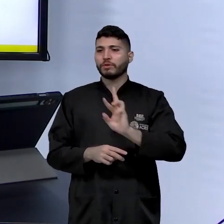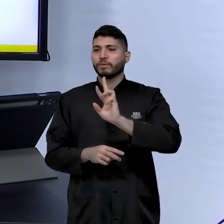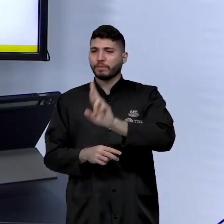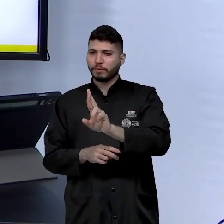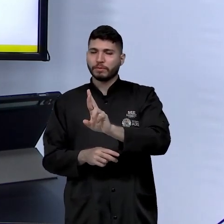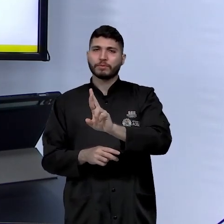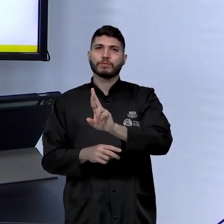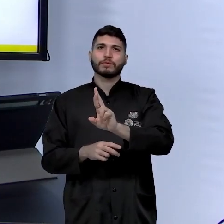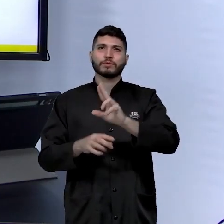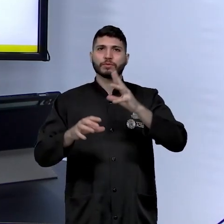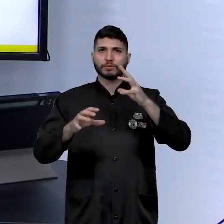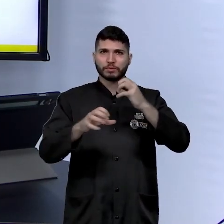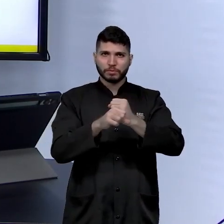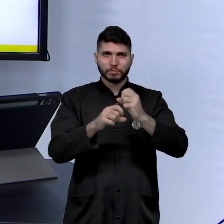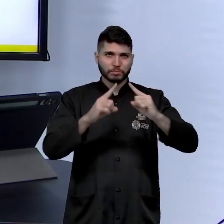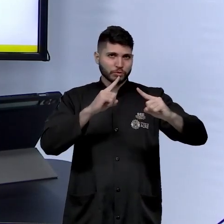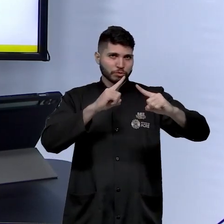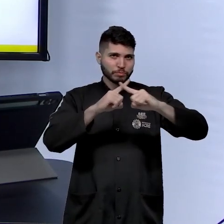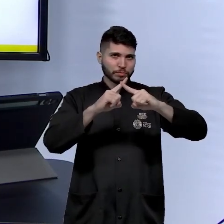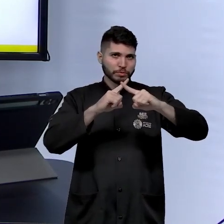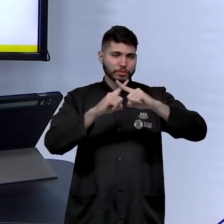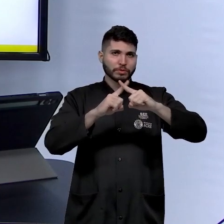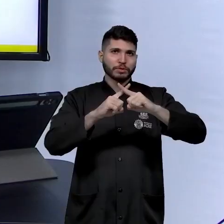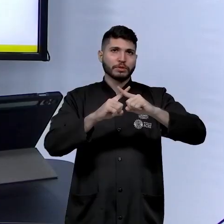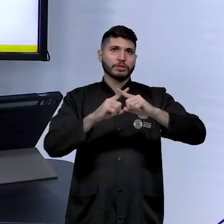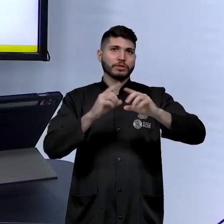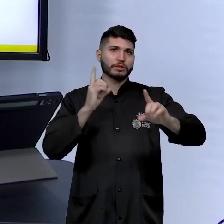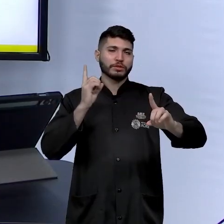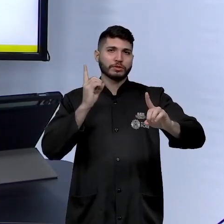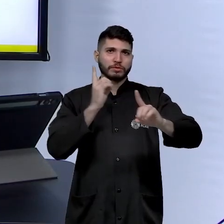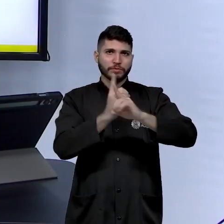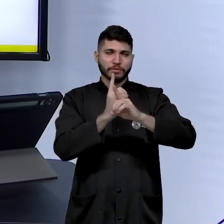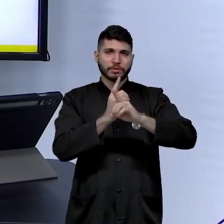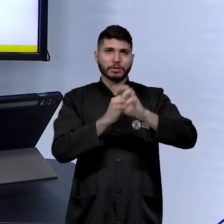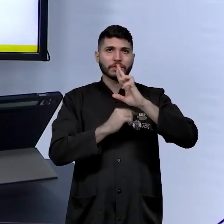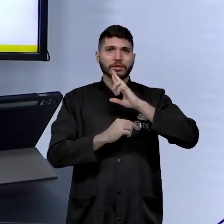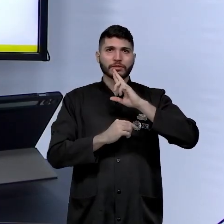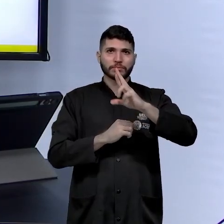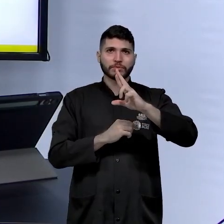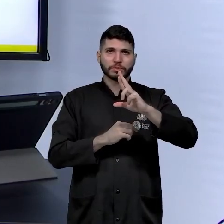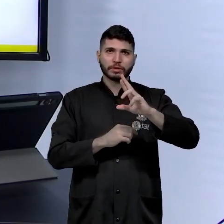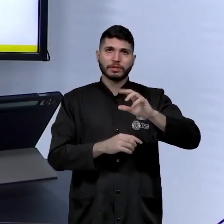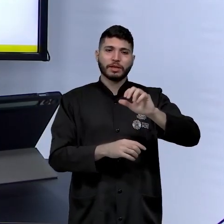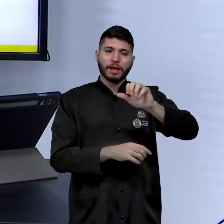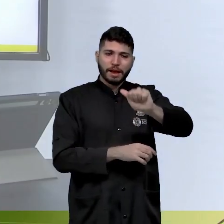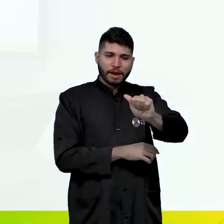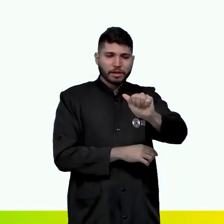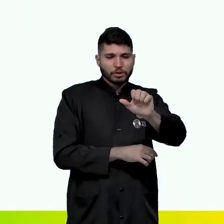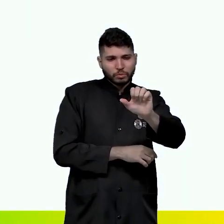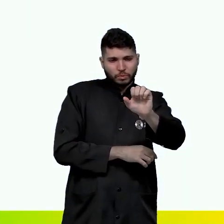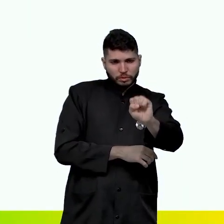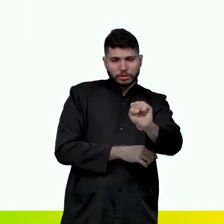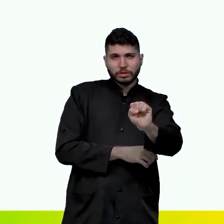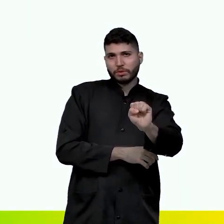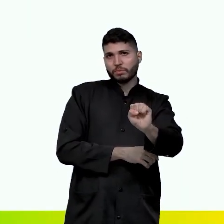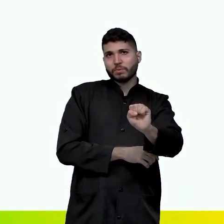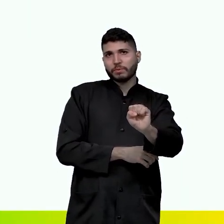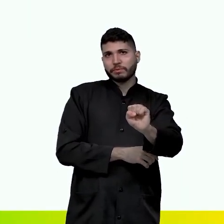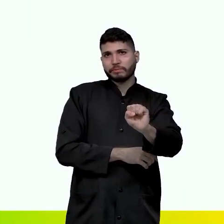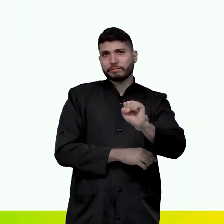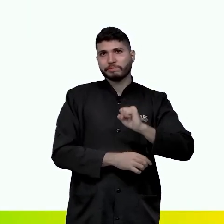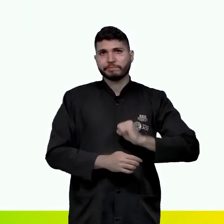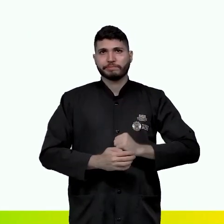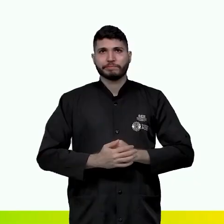consegue a área do setor. Vamos aproveitar para fazer exercícios agora. Vamos lá.